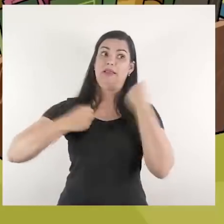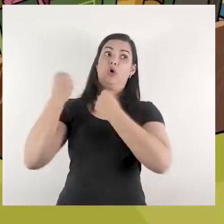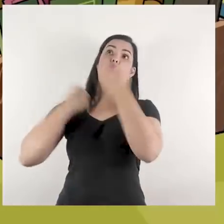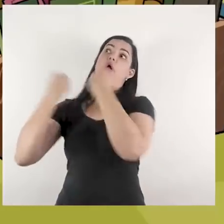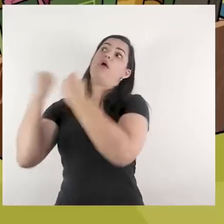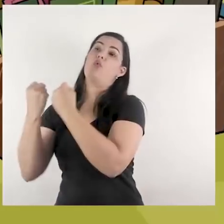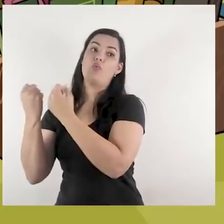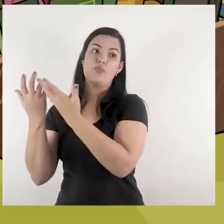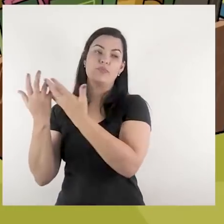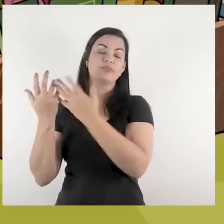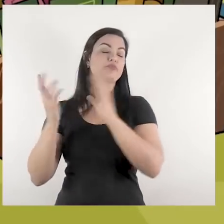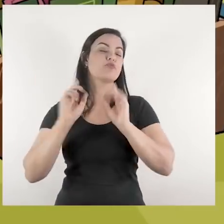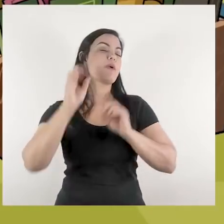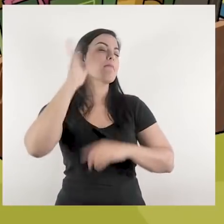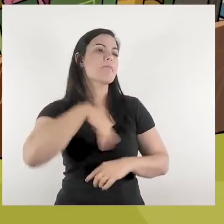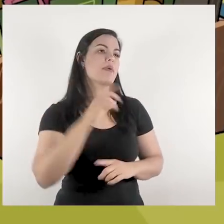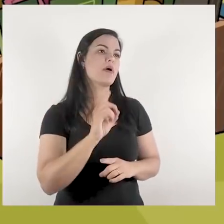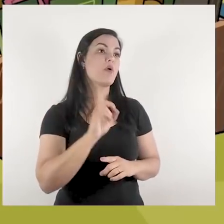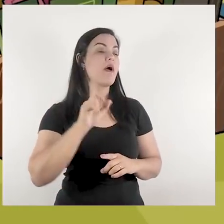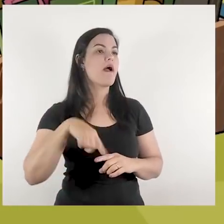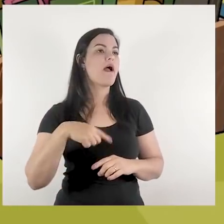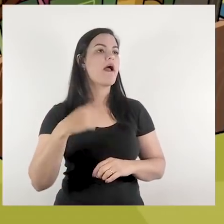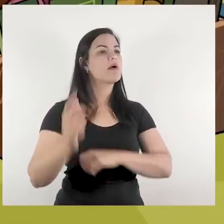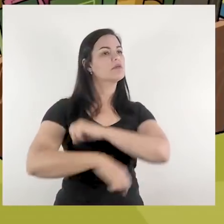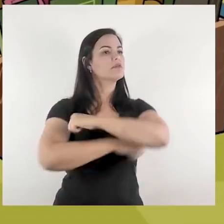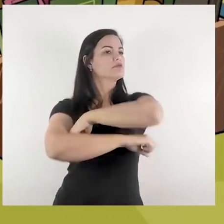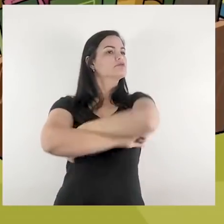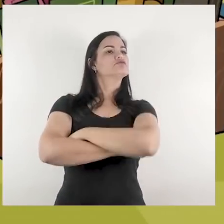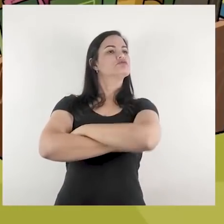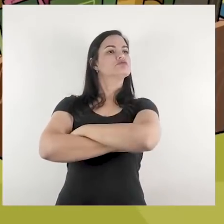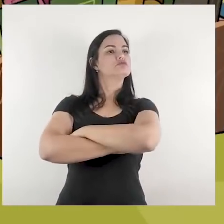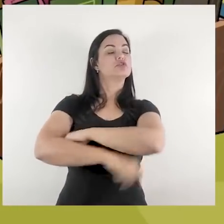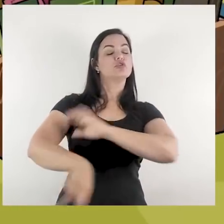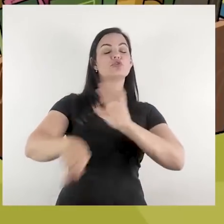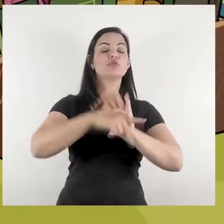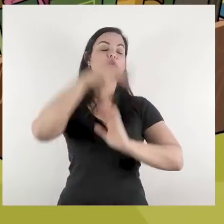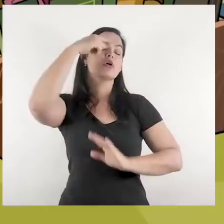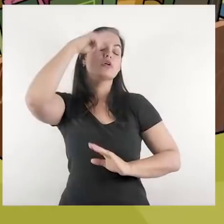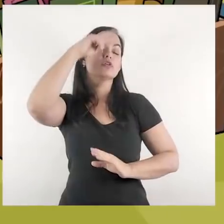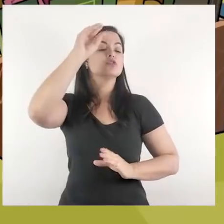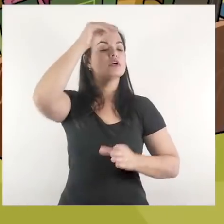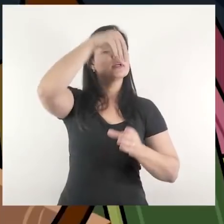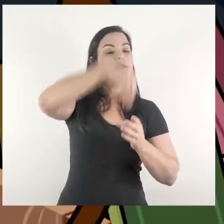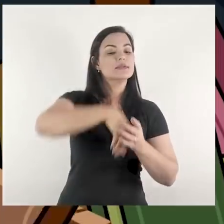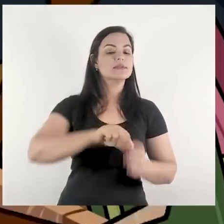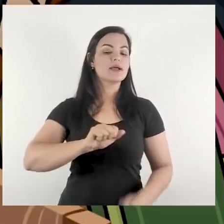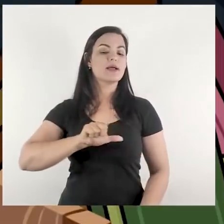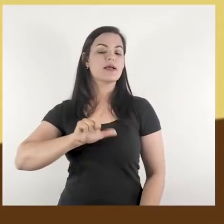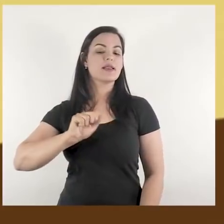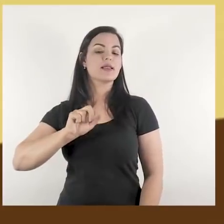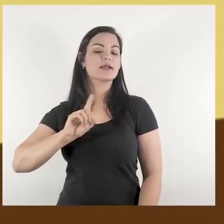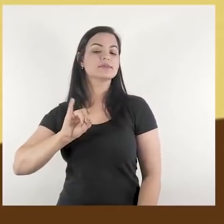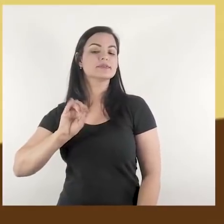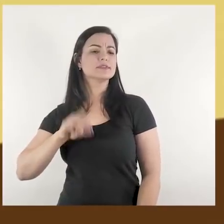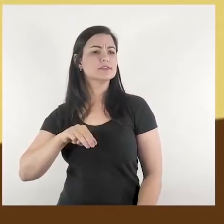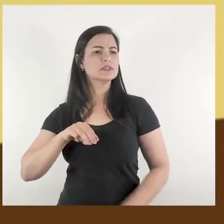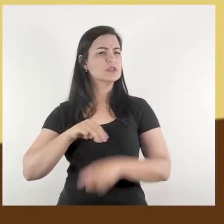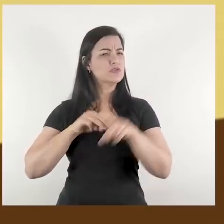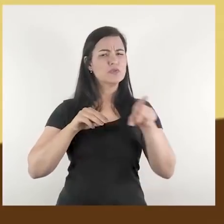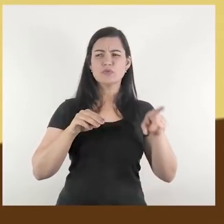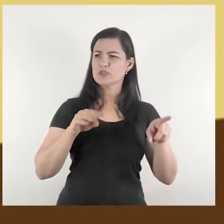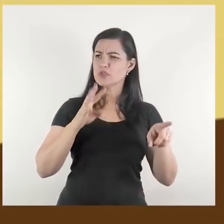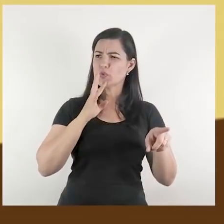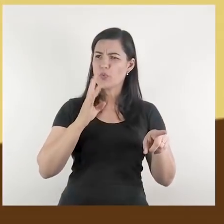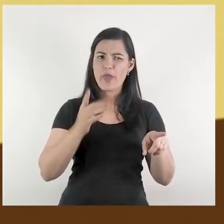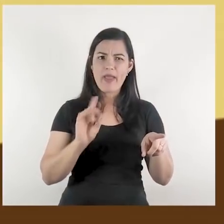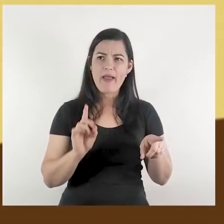correndo. Ele não é malvado, Zico. É o gênio da história do Aladim e a Lâmpada Maravilhosa. Quem? Vocês não